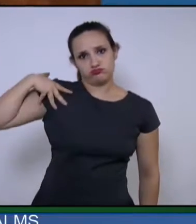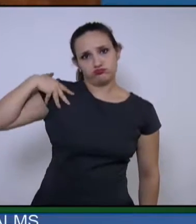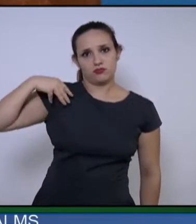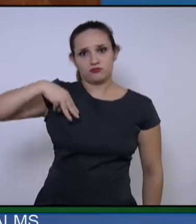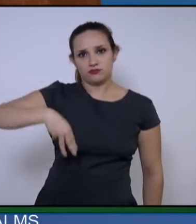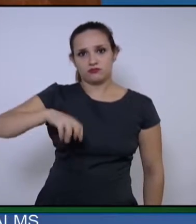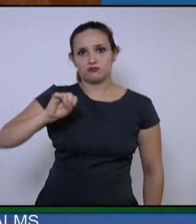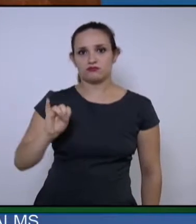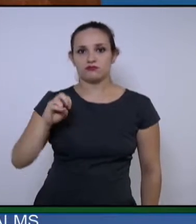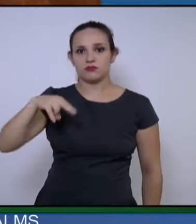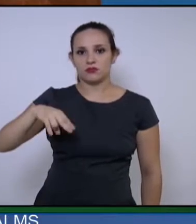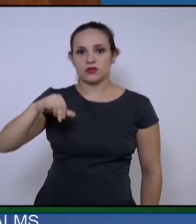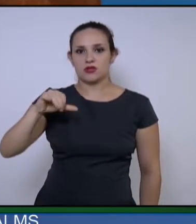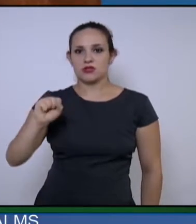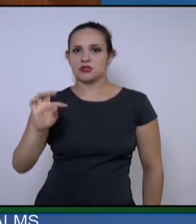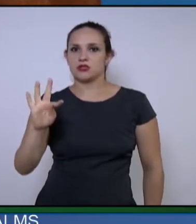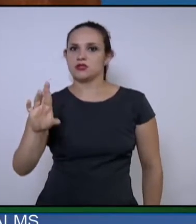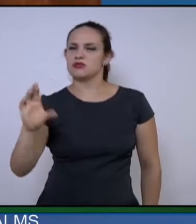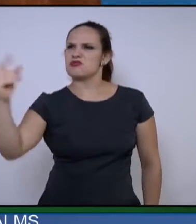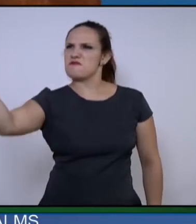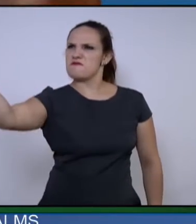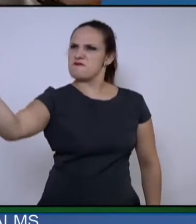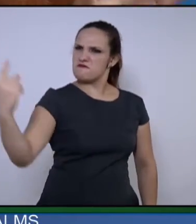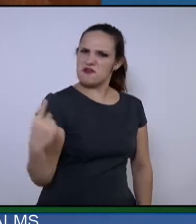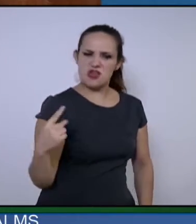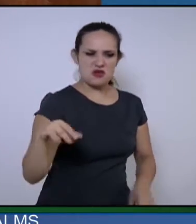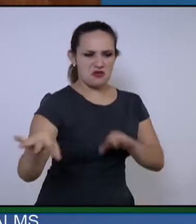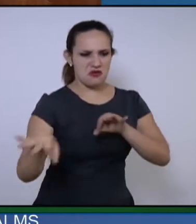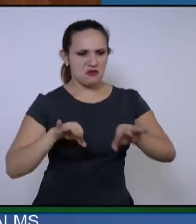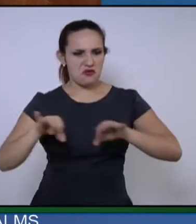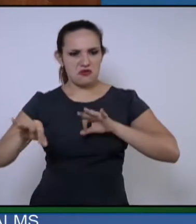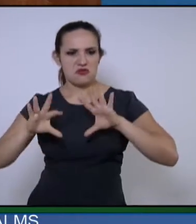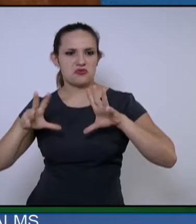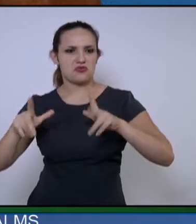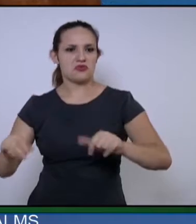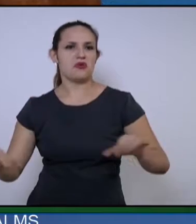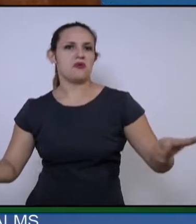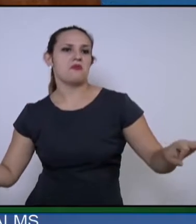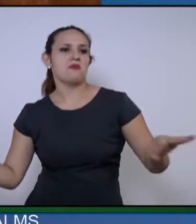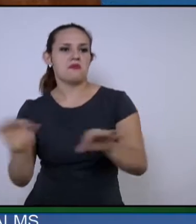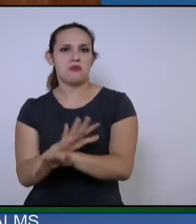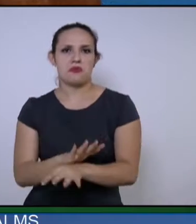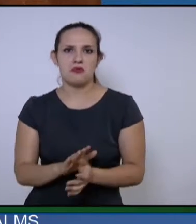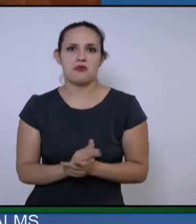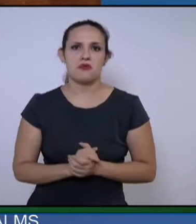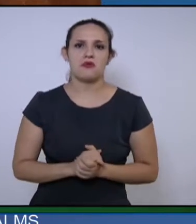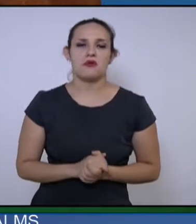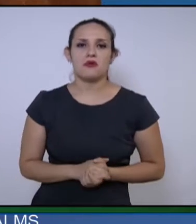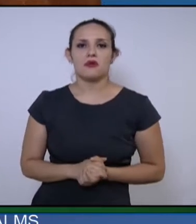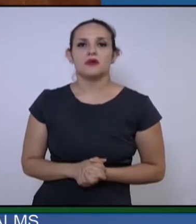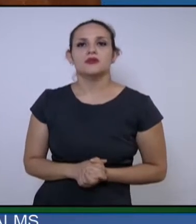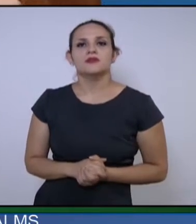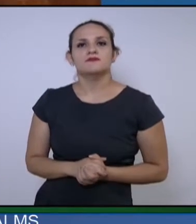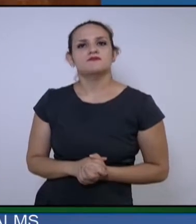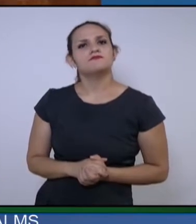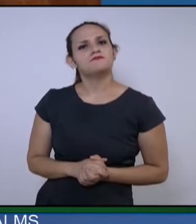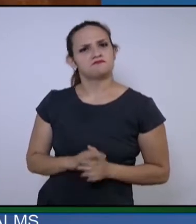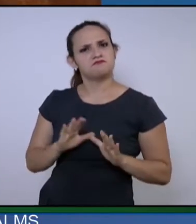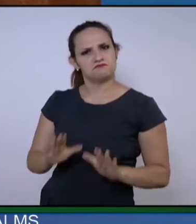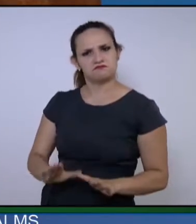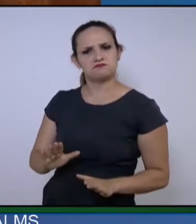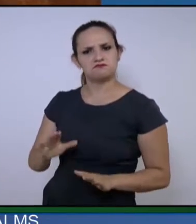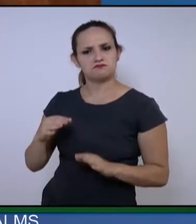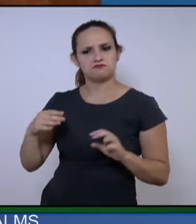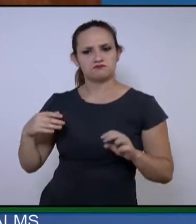espetáculo, mostra-se uma intervenção preparada para o ministro ver, deputado Eduardo Rocha. Faz promessas,